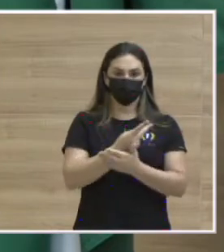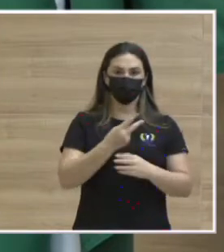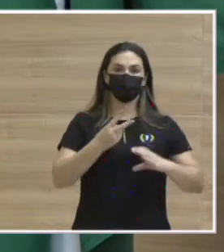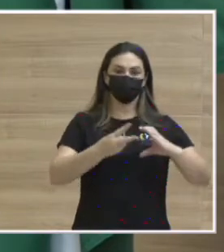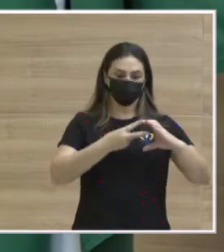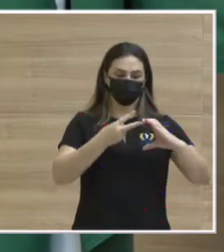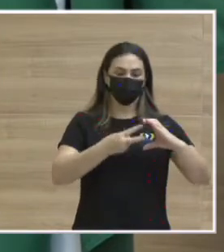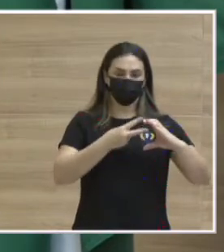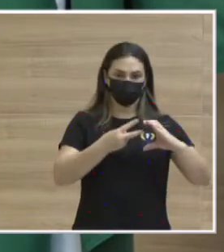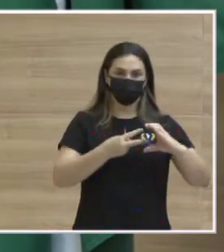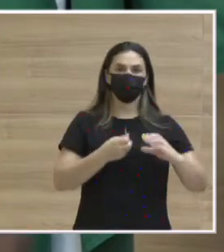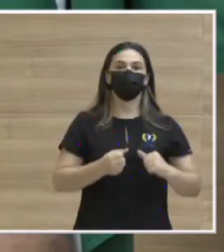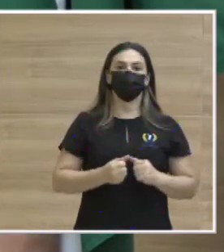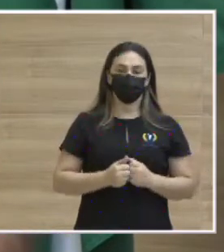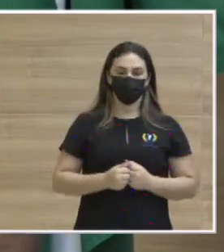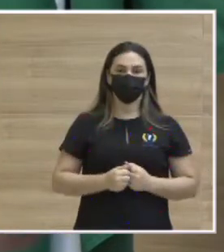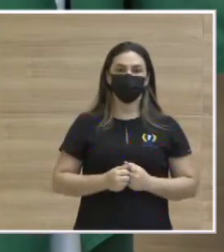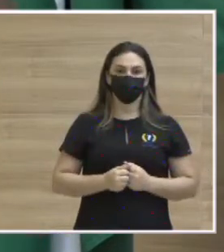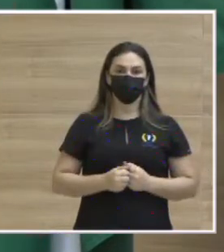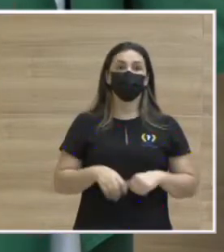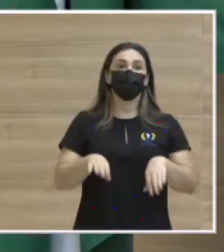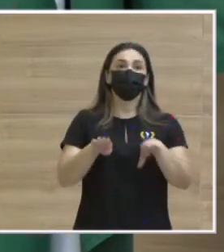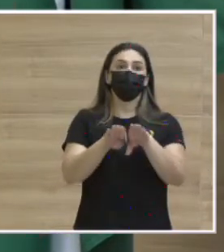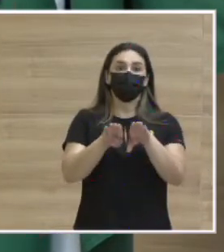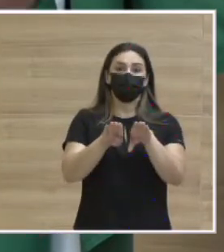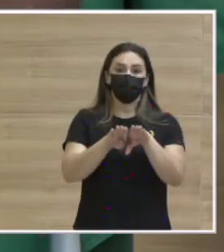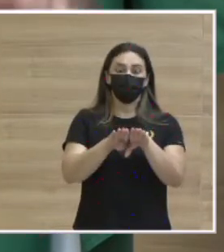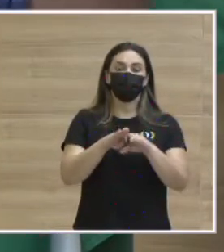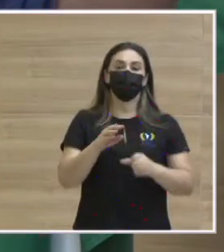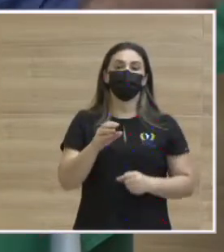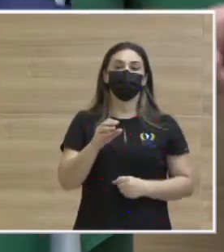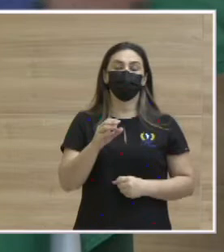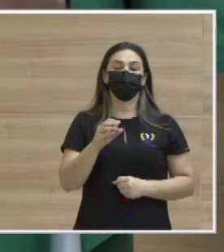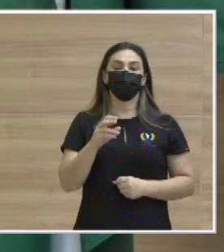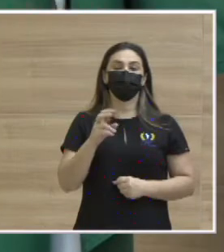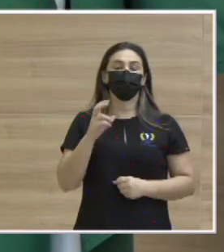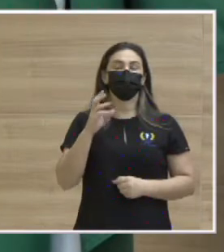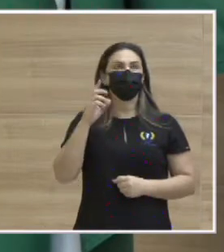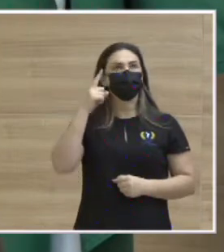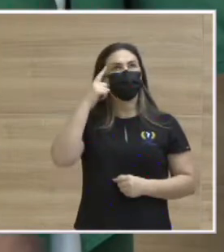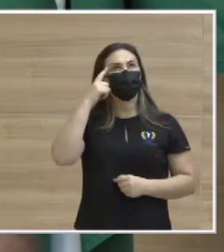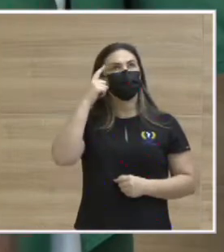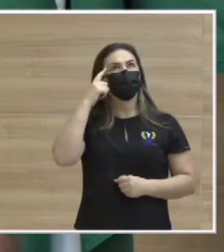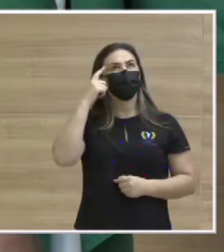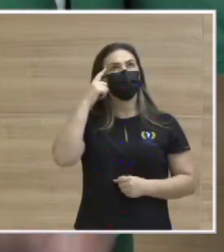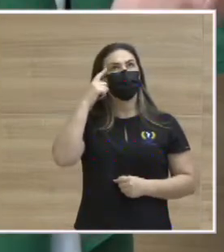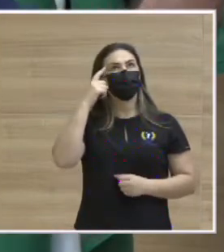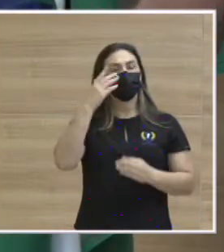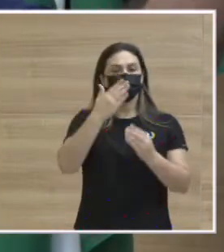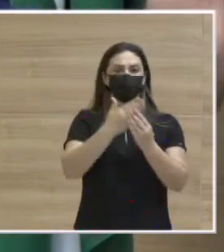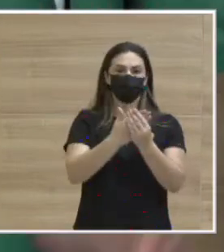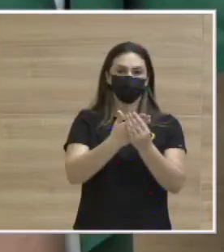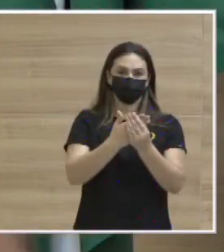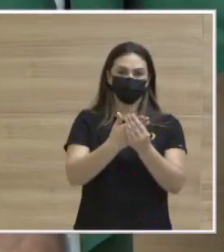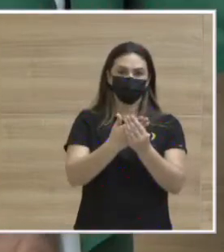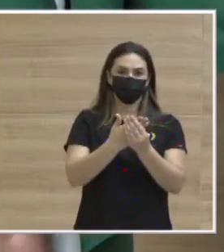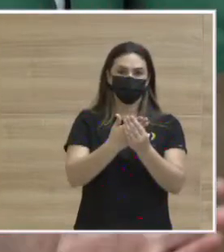senhores. Inclusive a veracidade dos áudios que constam apensado no todo do processo. Porém,